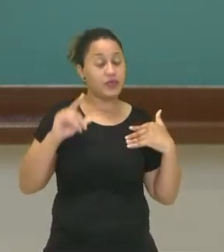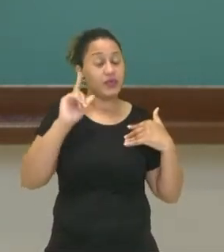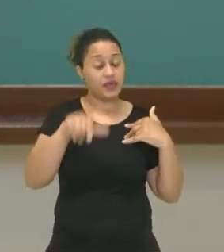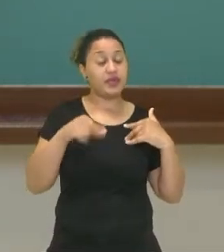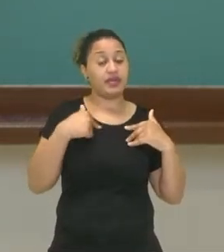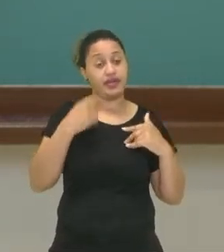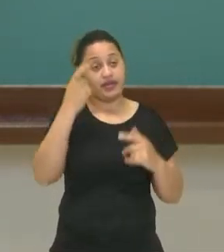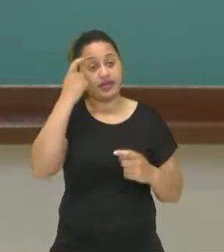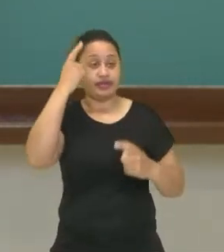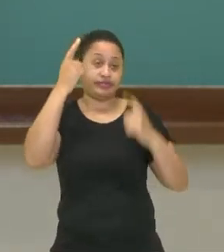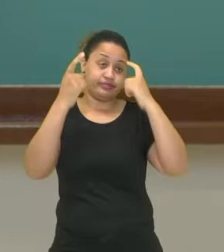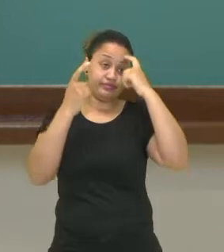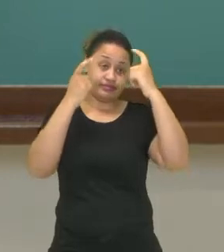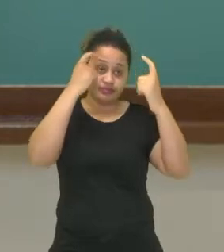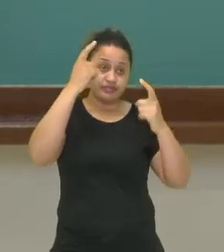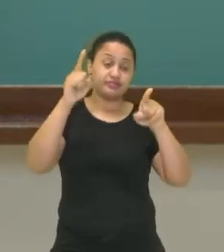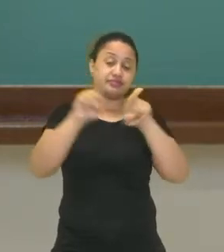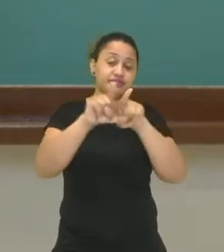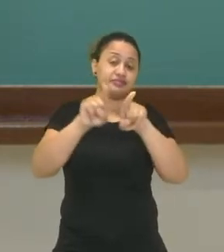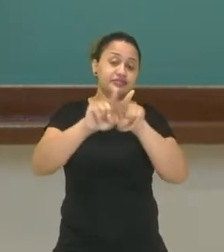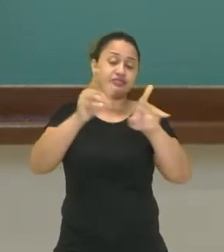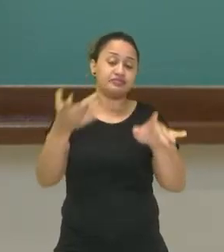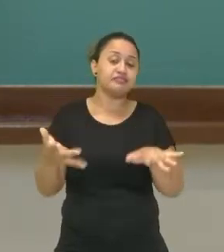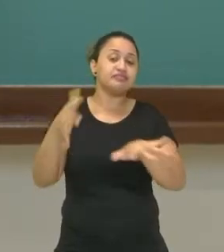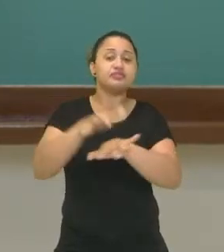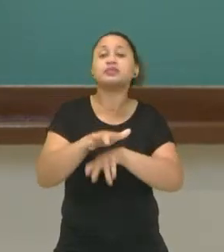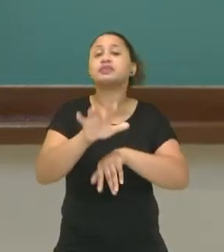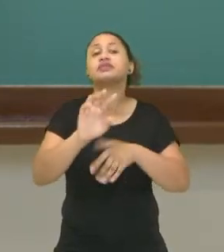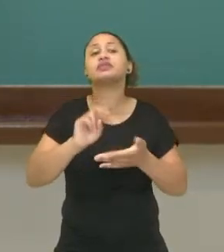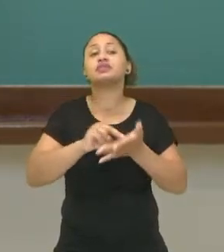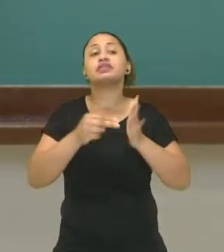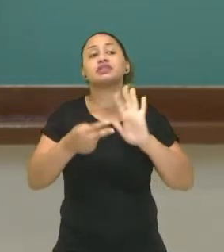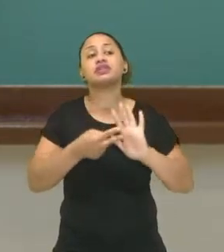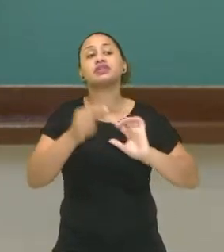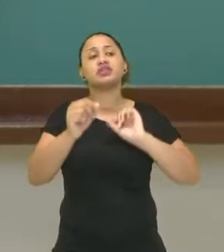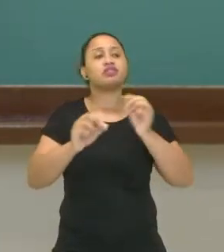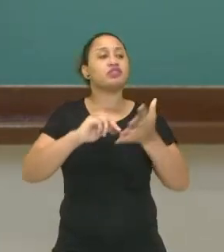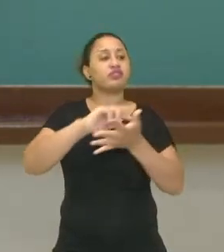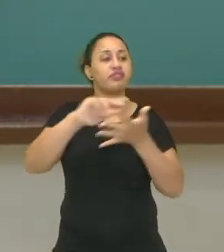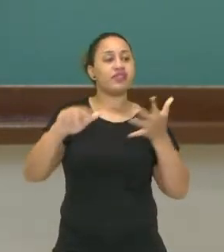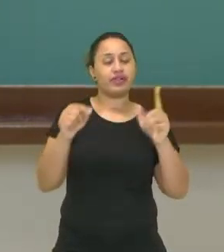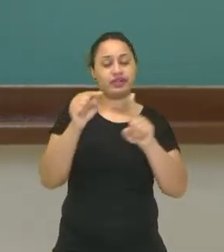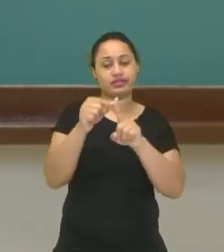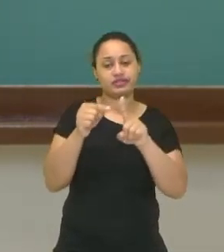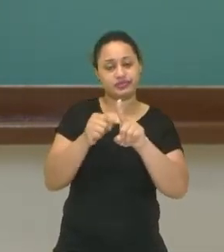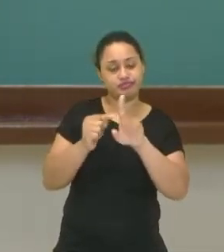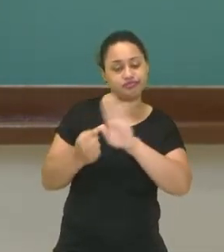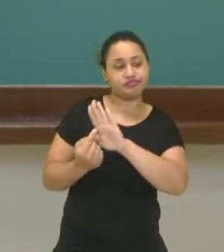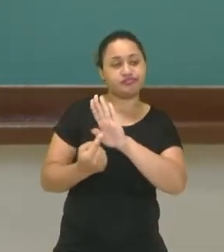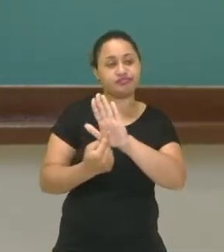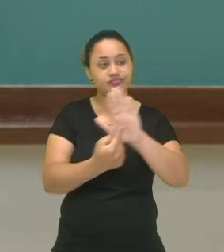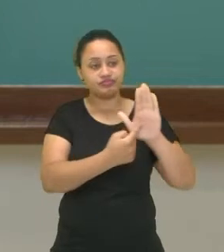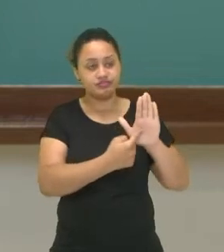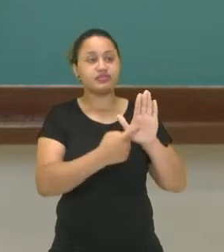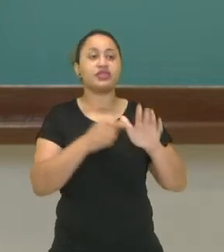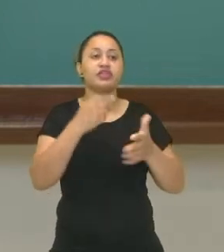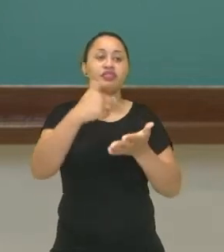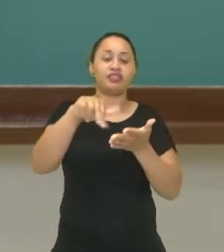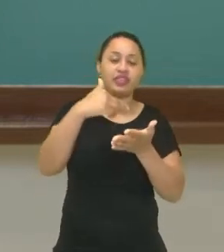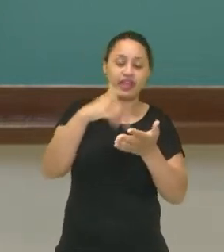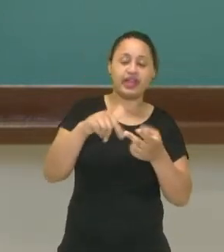criatividade e a inclusão. Ou seja, engloba vários tipos de manifestações,